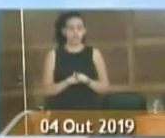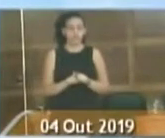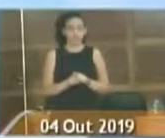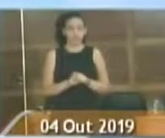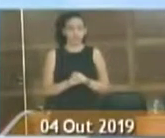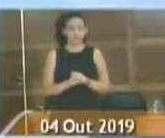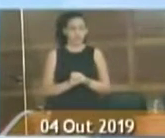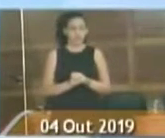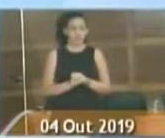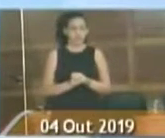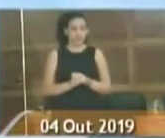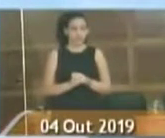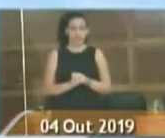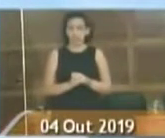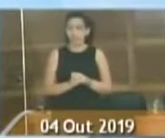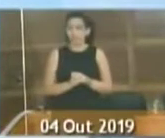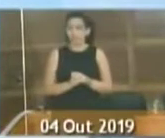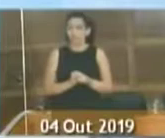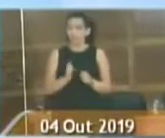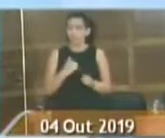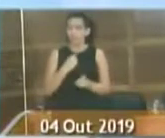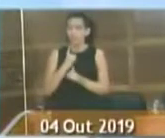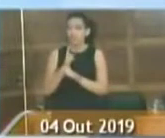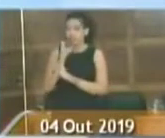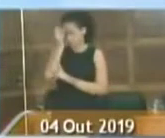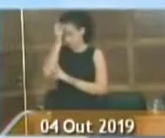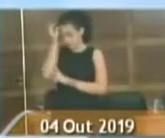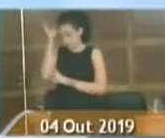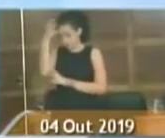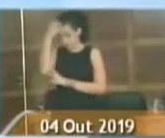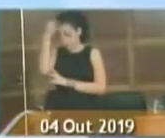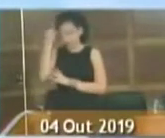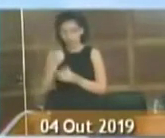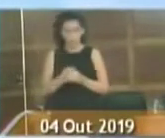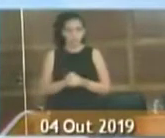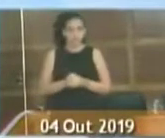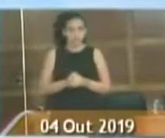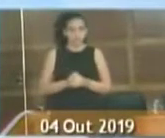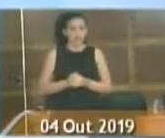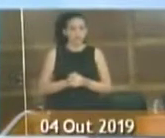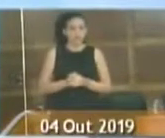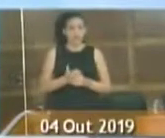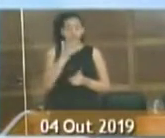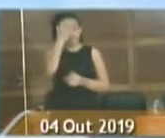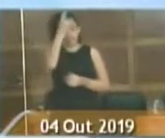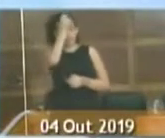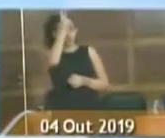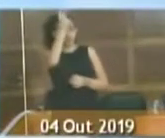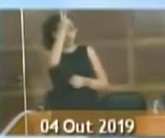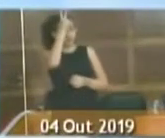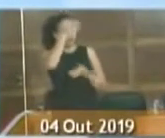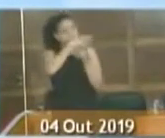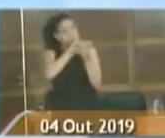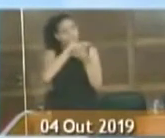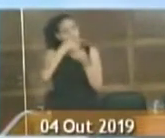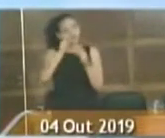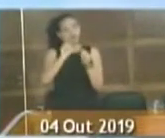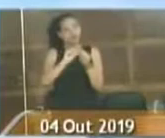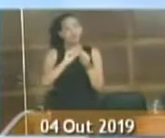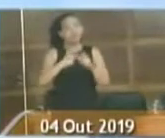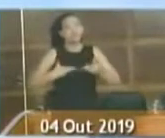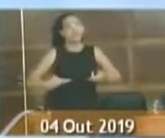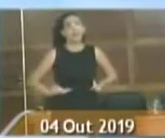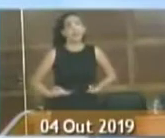até encontrei aí da Prefeitura de Angra, né? Que a Prefeitura de Angra, então, iniciou a castração,